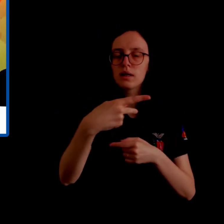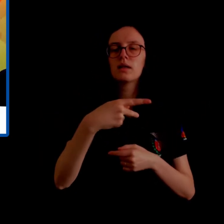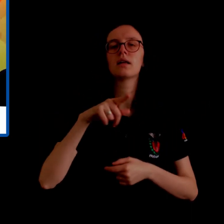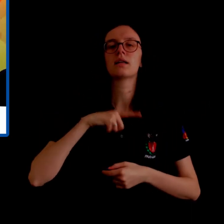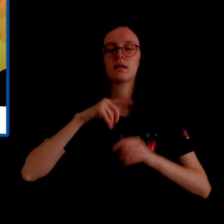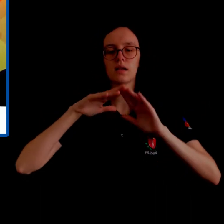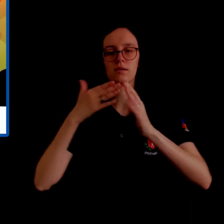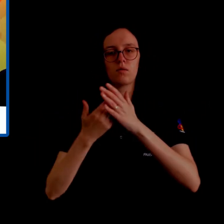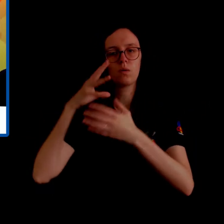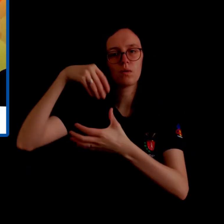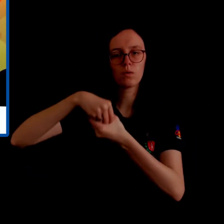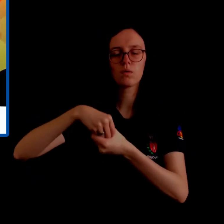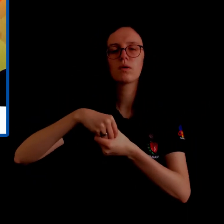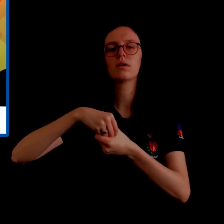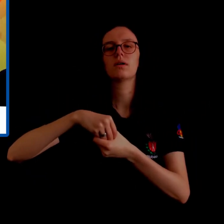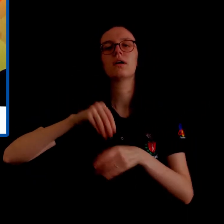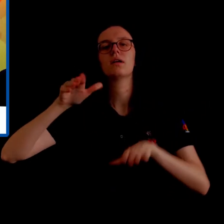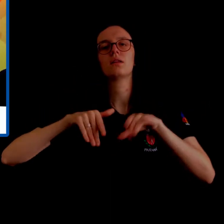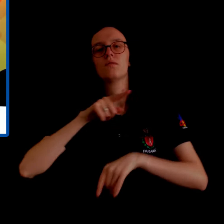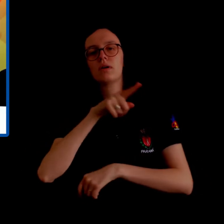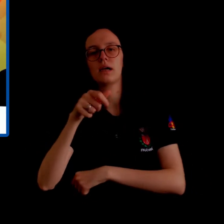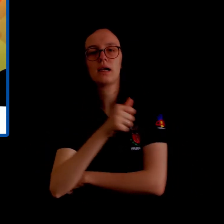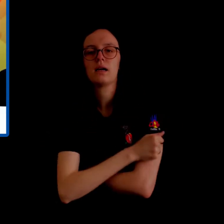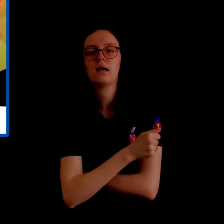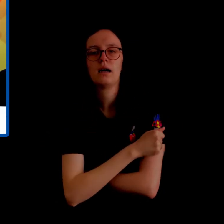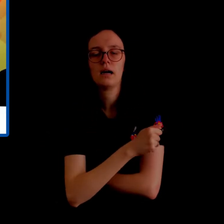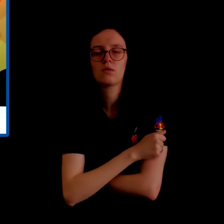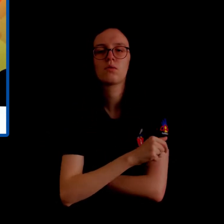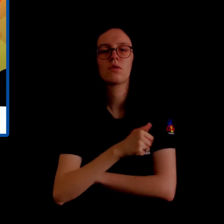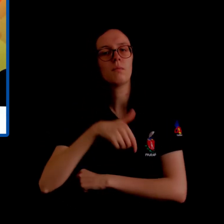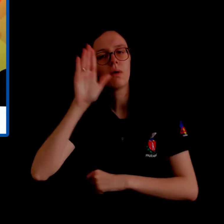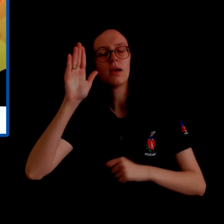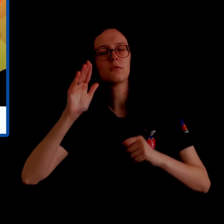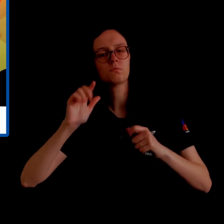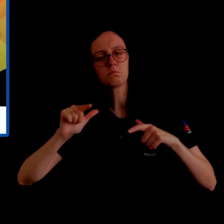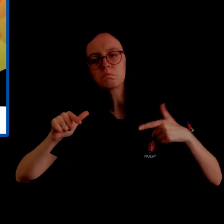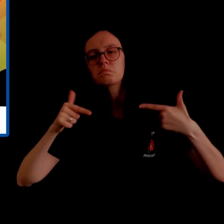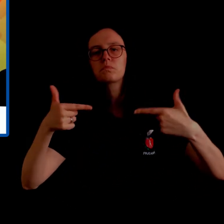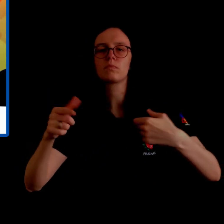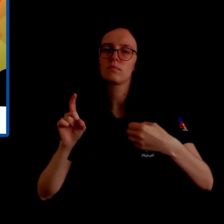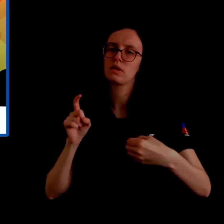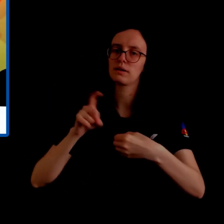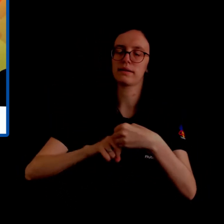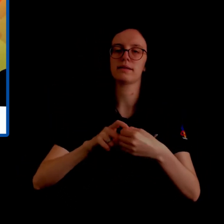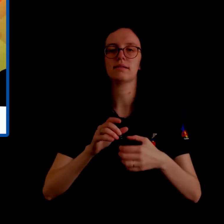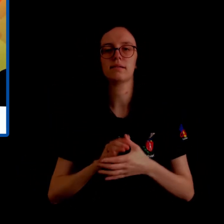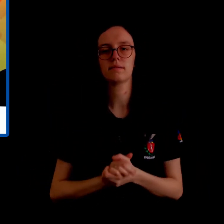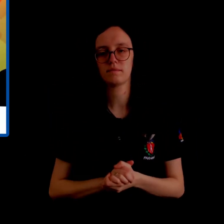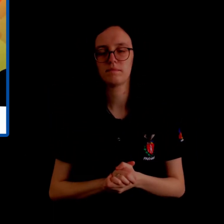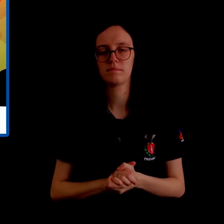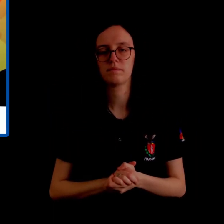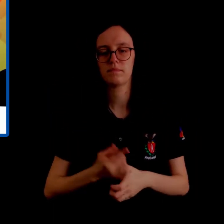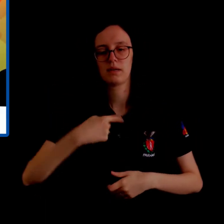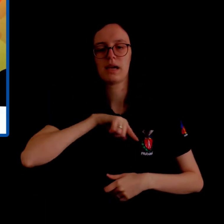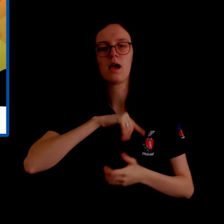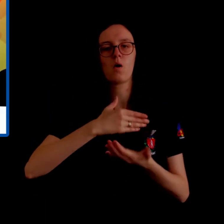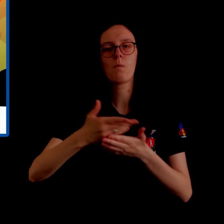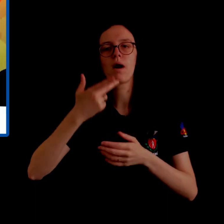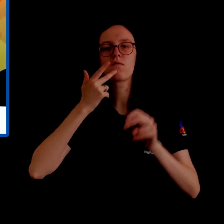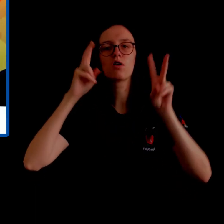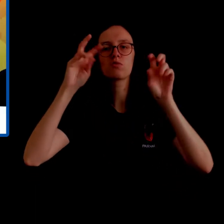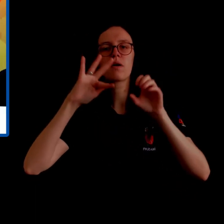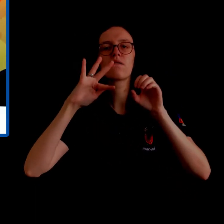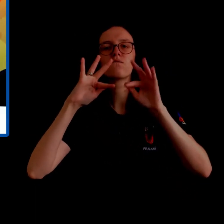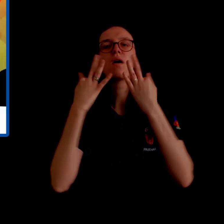na escola, talvez esses alunos sejam mais engajados, né? Então, quando a gente começa a falar de engajamento